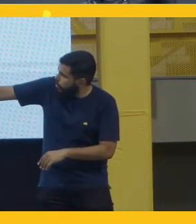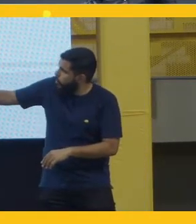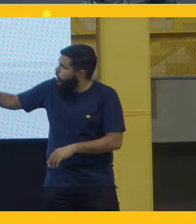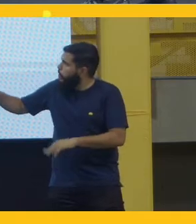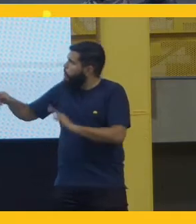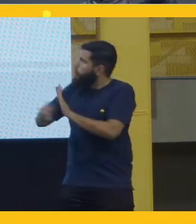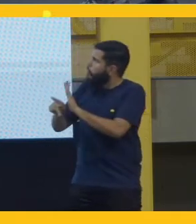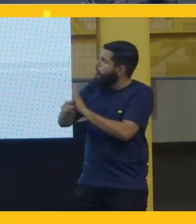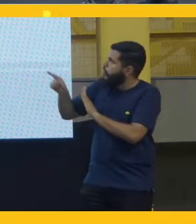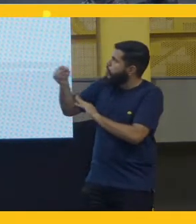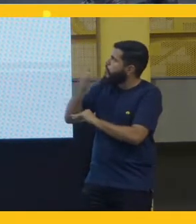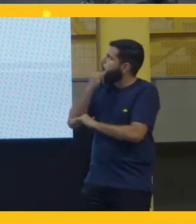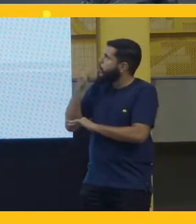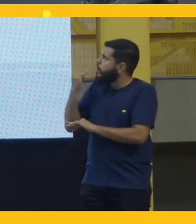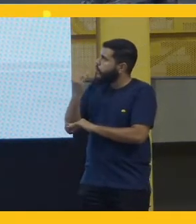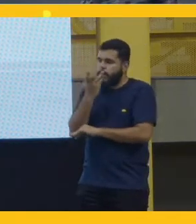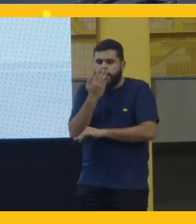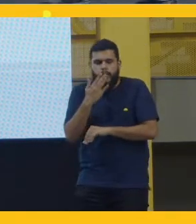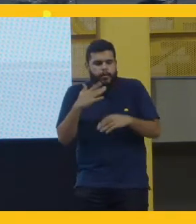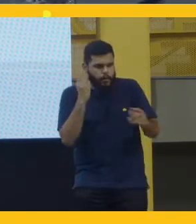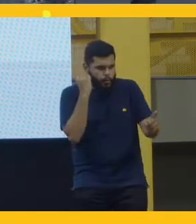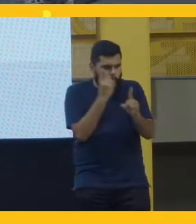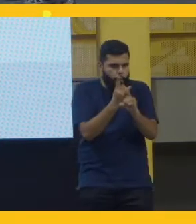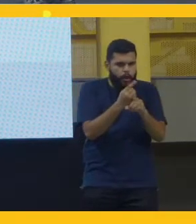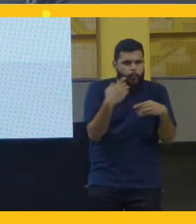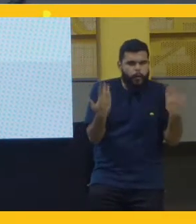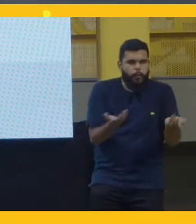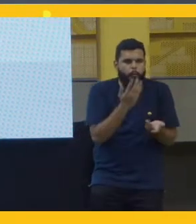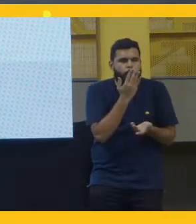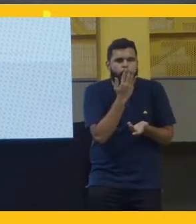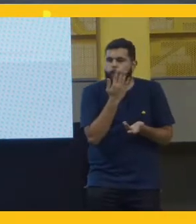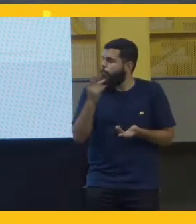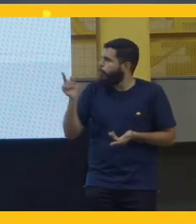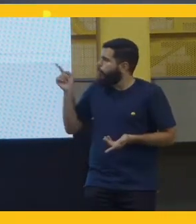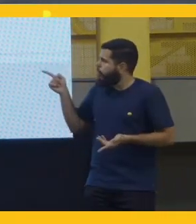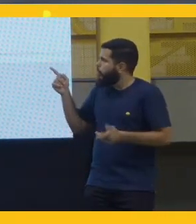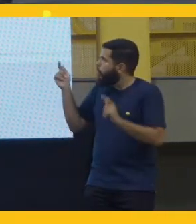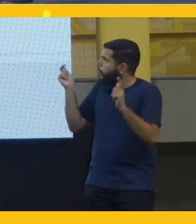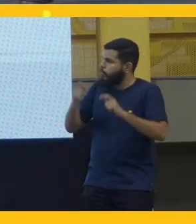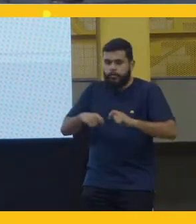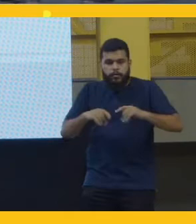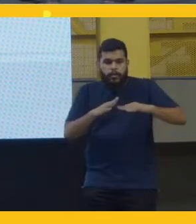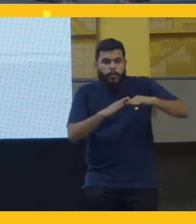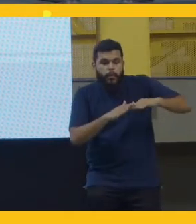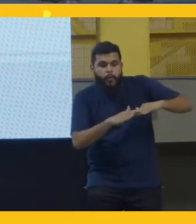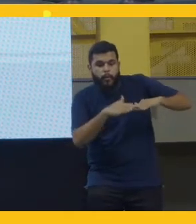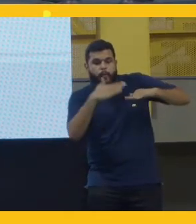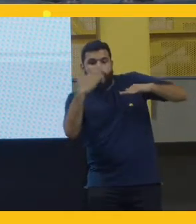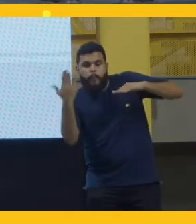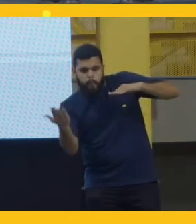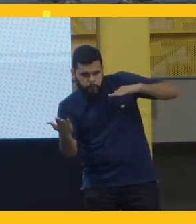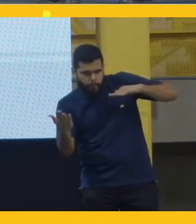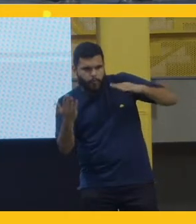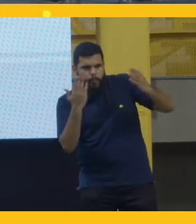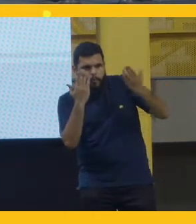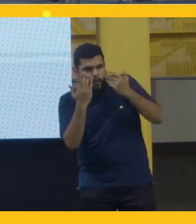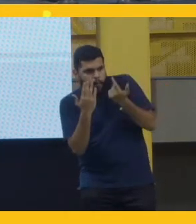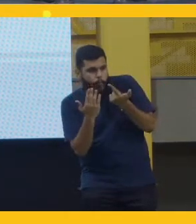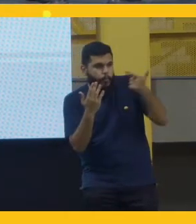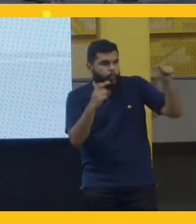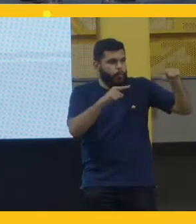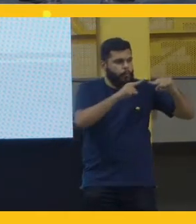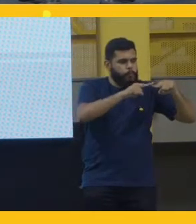à cor do objeto é encontrado no lado oposto ao comprimento de onda